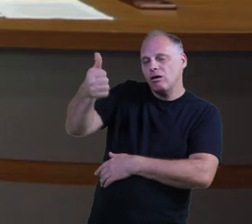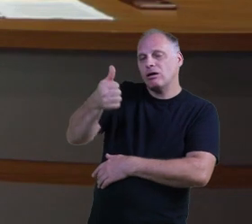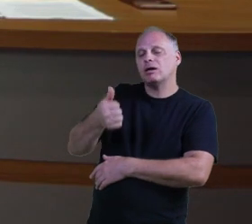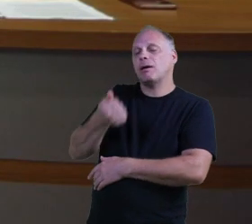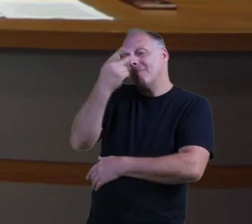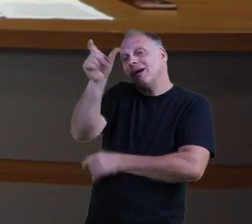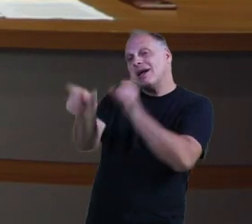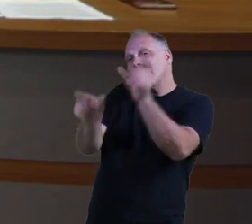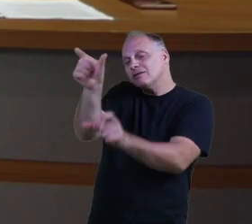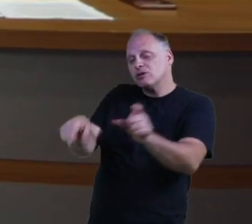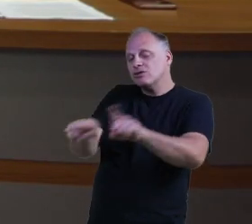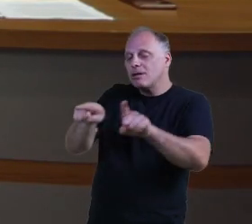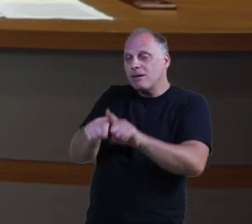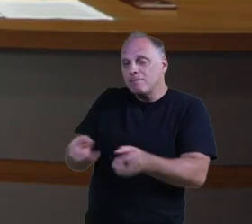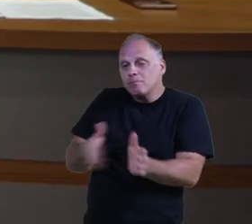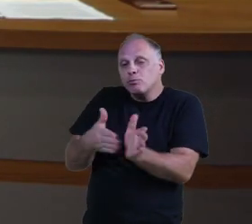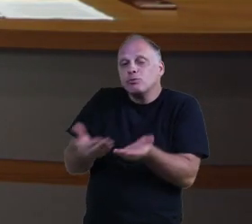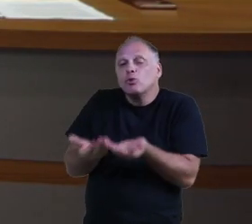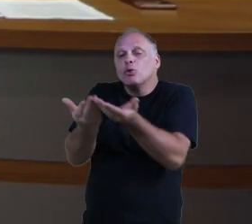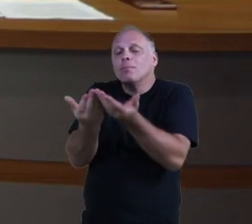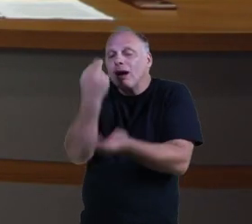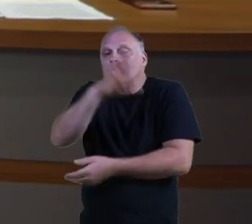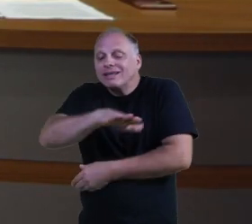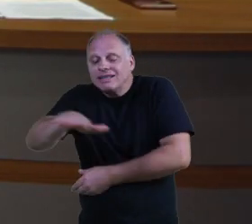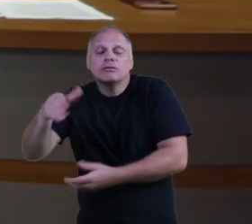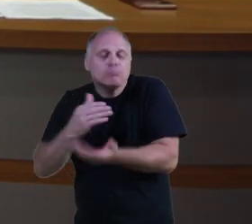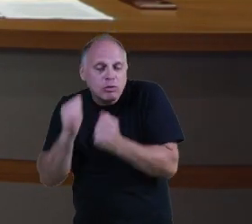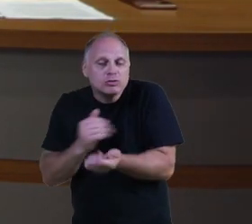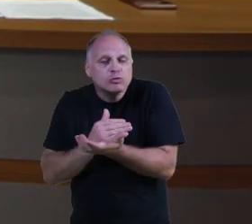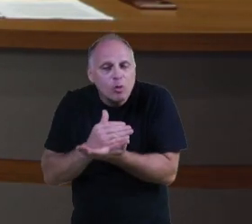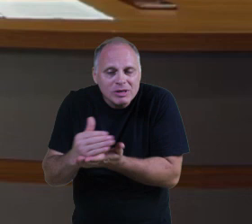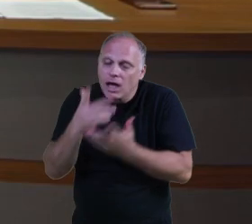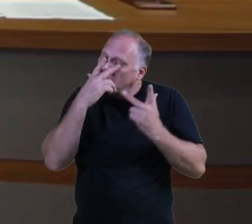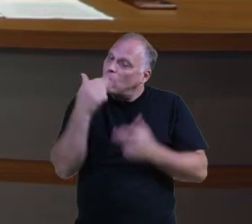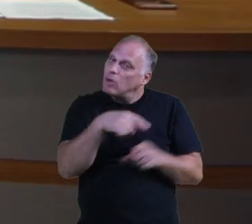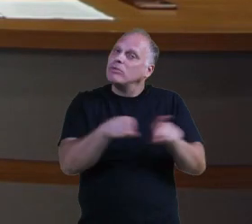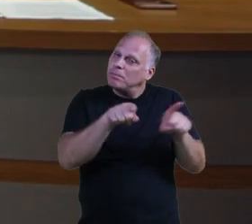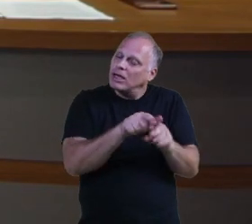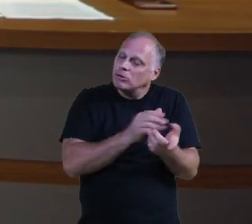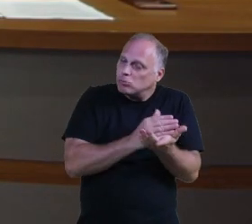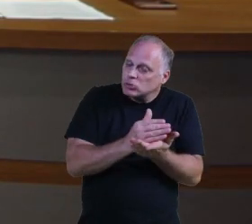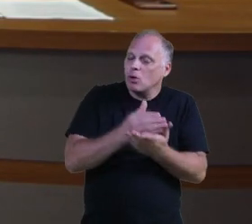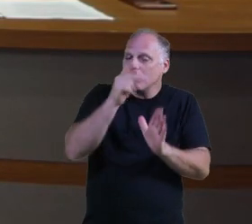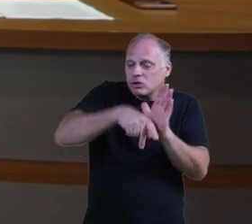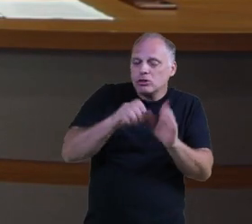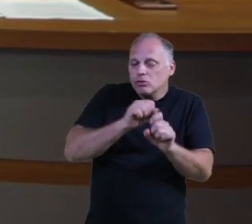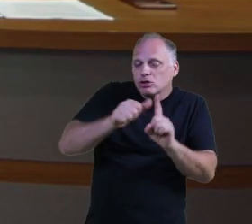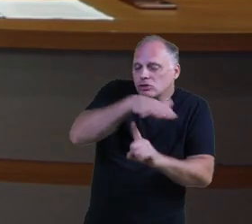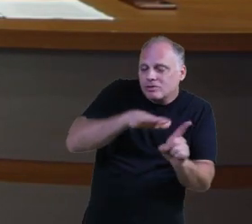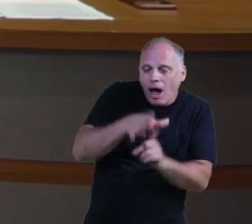ajudar. Isso sempre foi de mim, né, porque eu vim de uma sociedade onde sempre